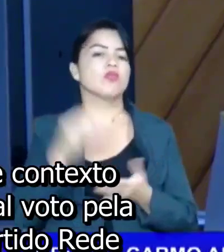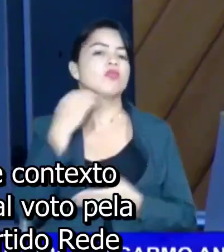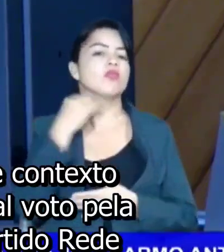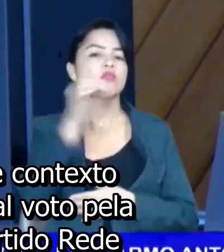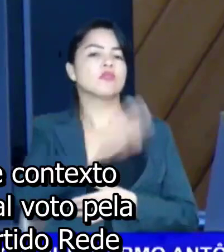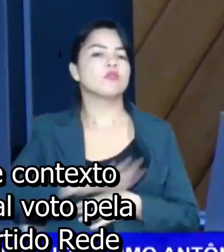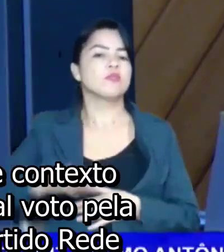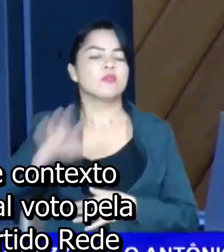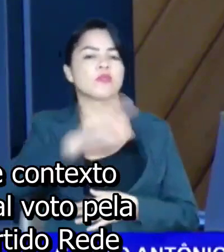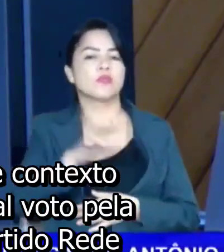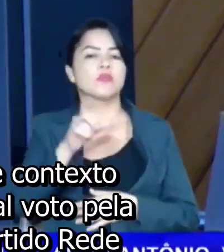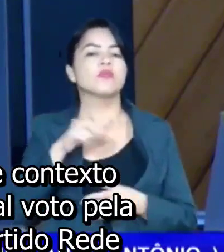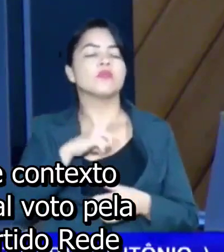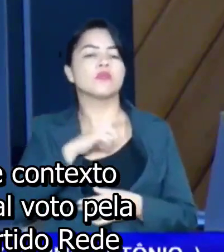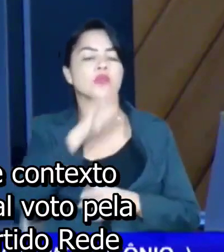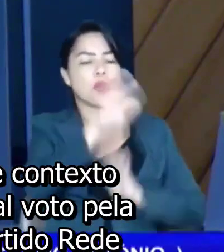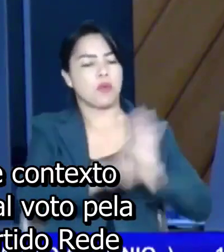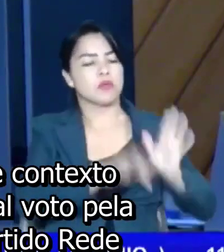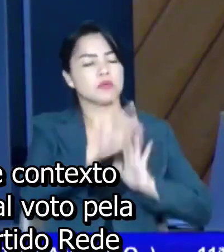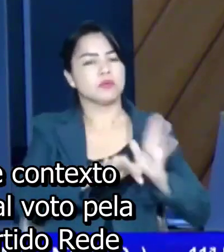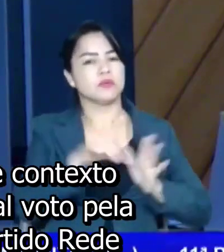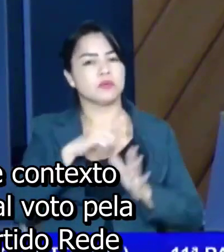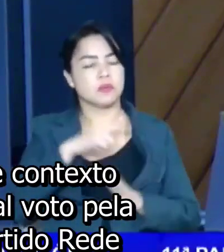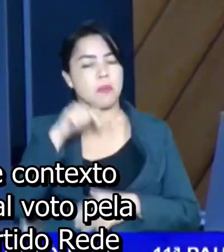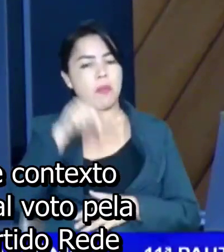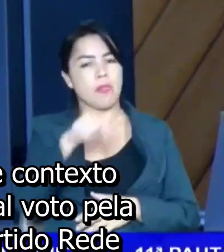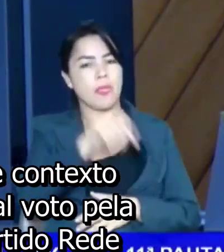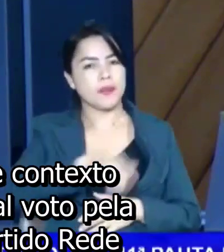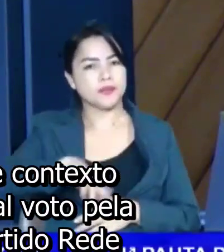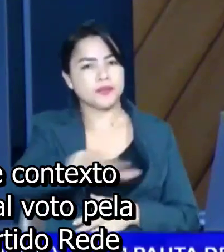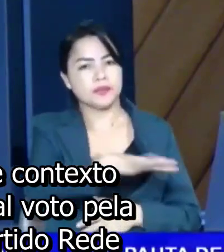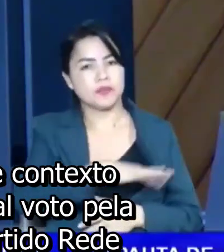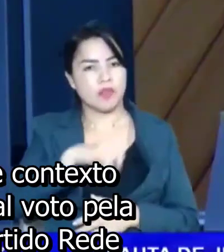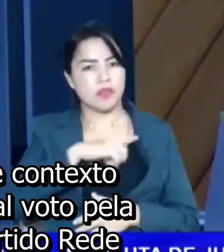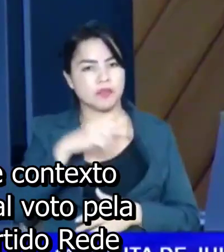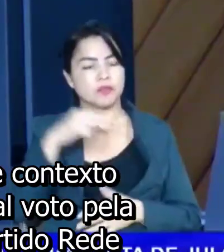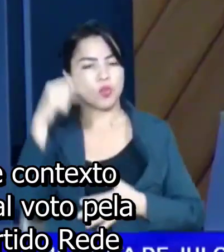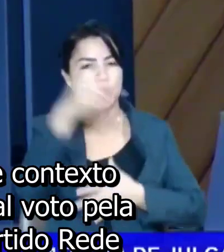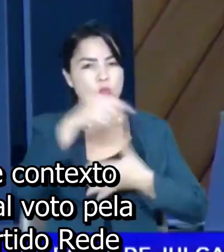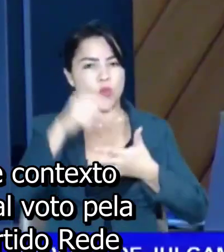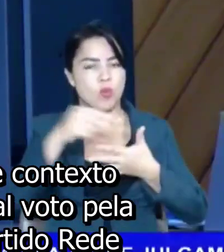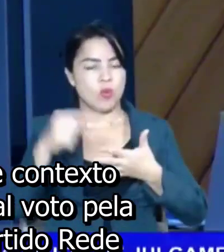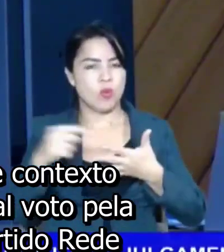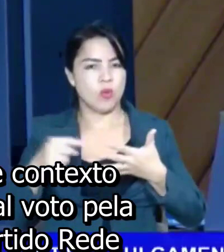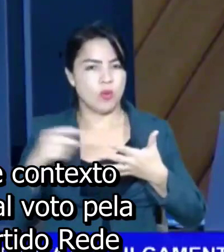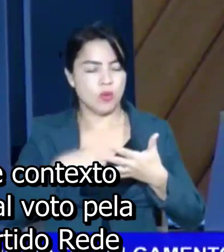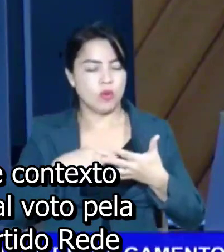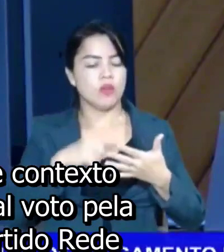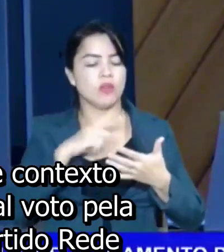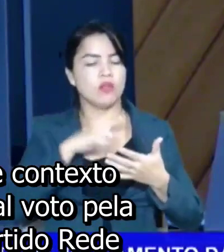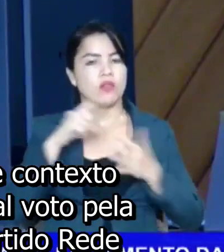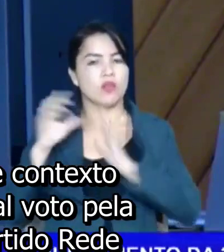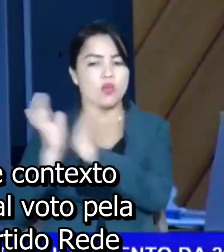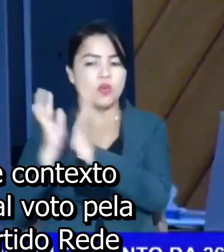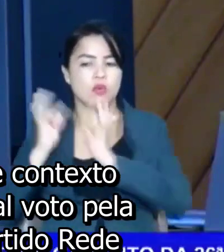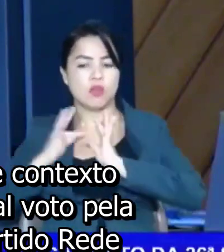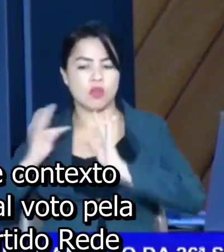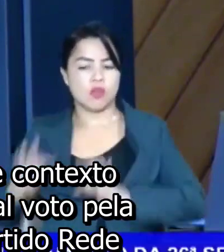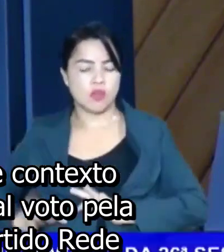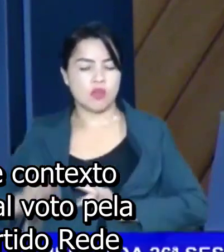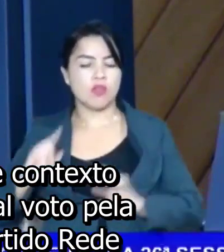guia de recolhimento da União. Então, nesse contexto, em consonância com os pareceres técnico